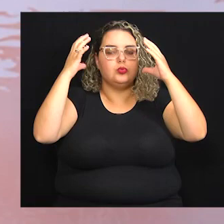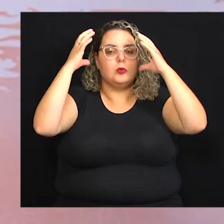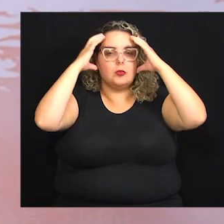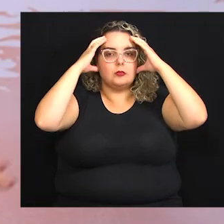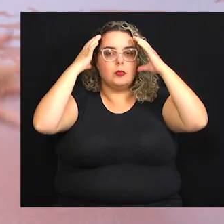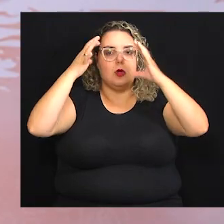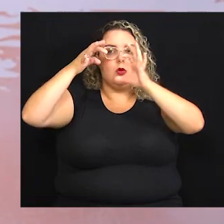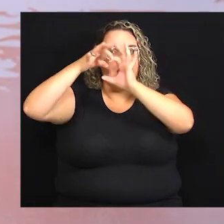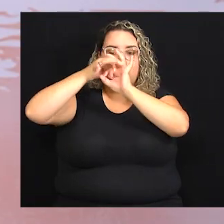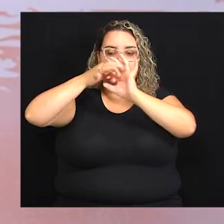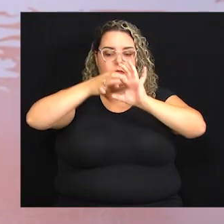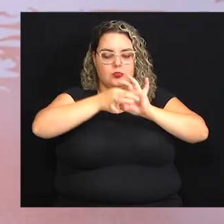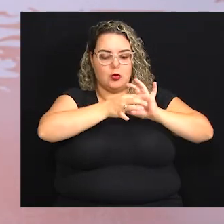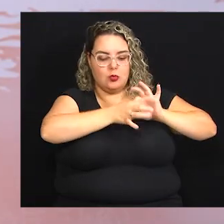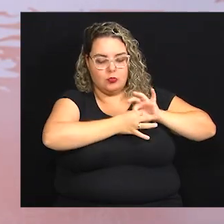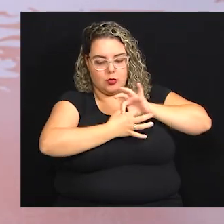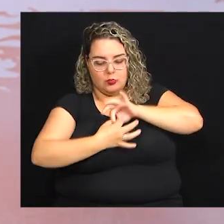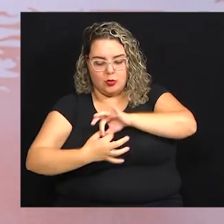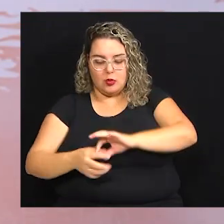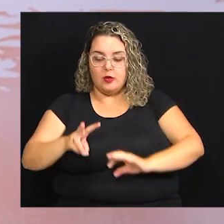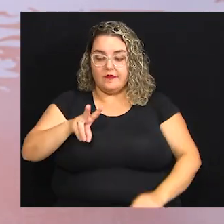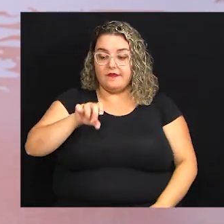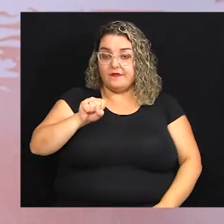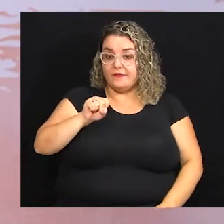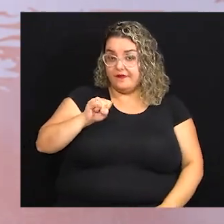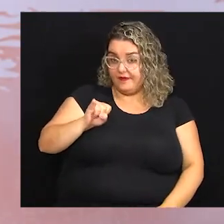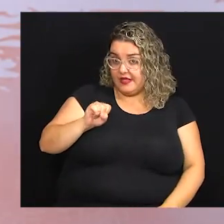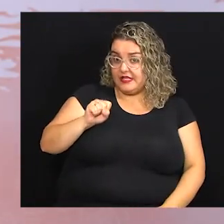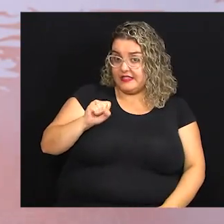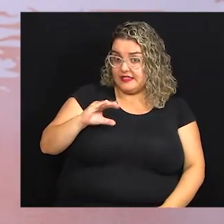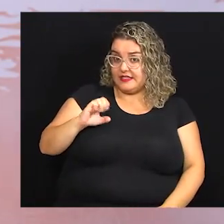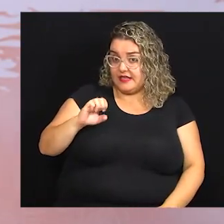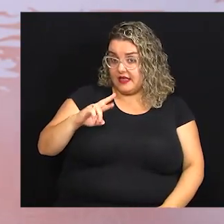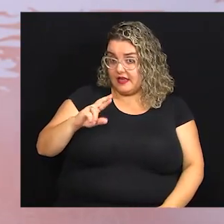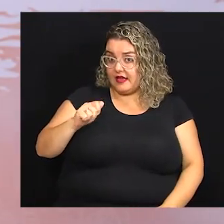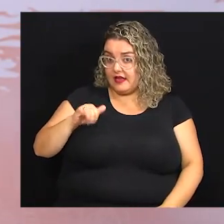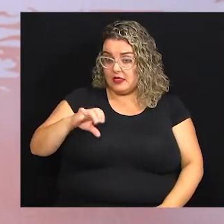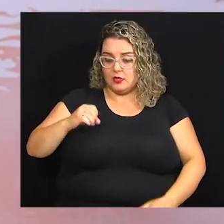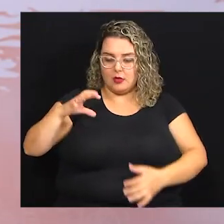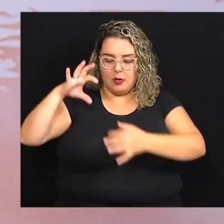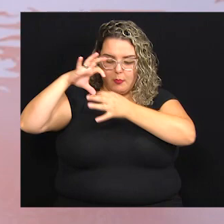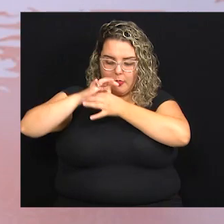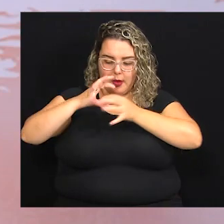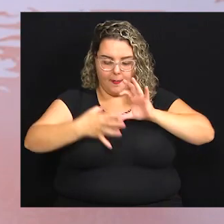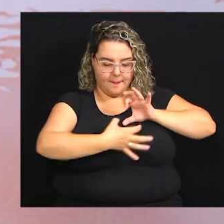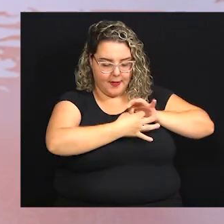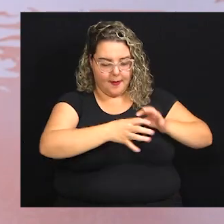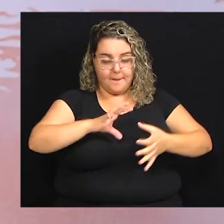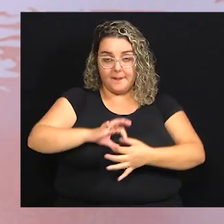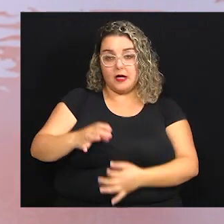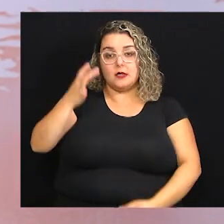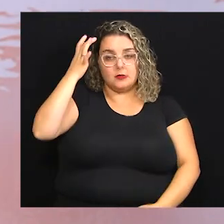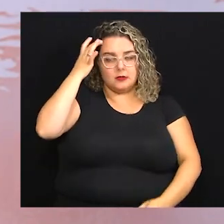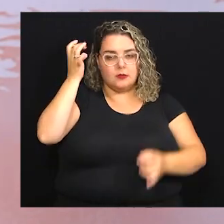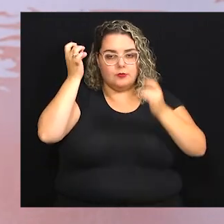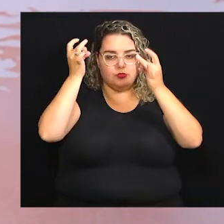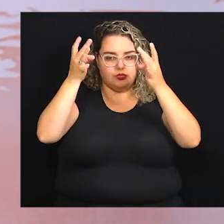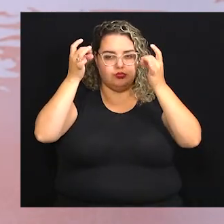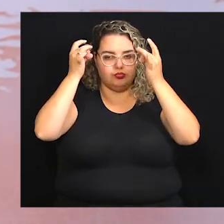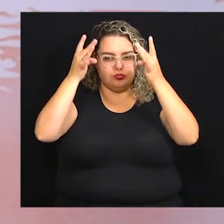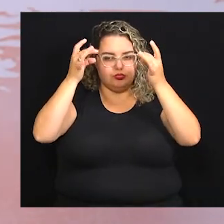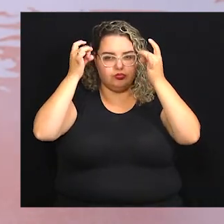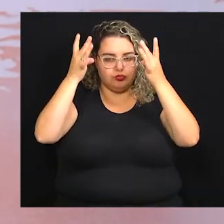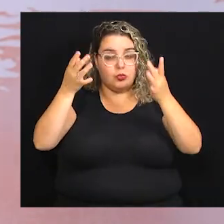ligada com os nossos órgãos viscerais aqui, tá todo mundo se comunicando aqui no nosso organismo e a cabeça acaba